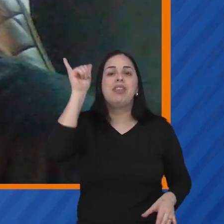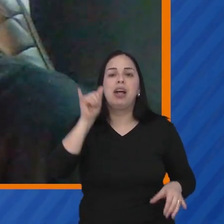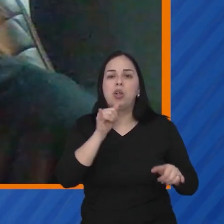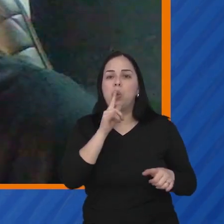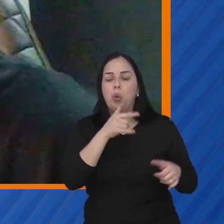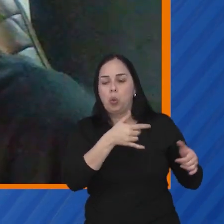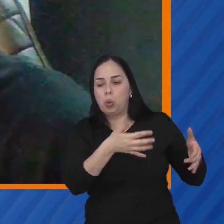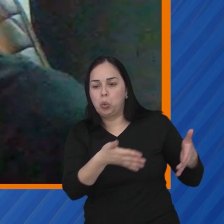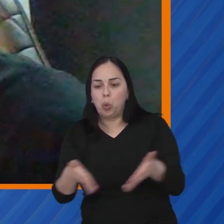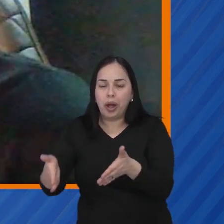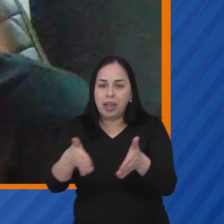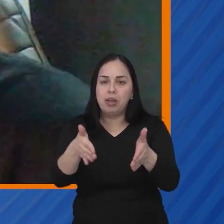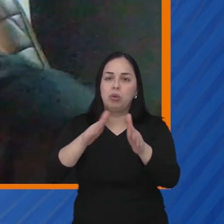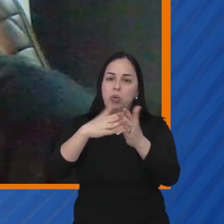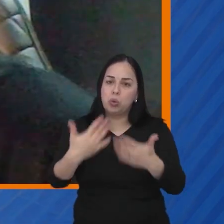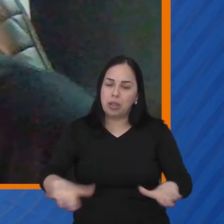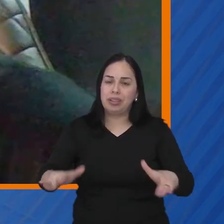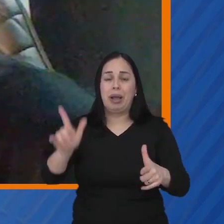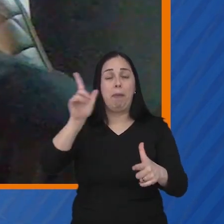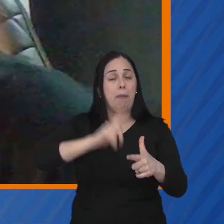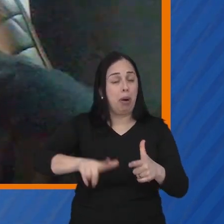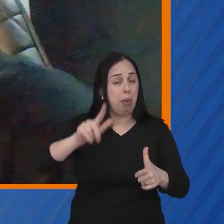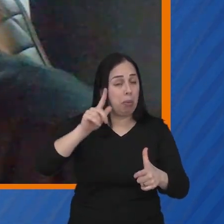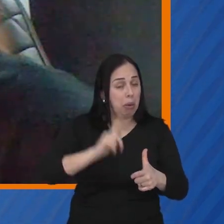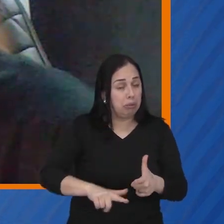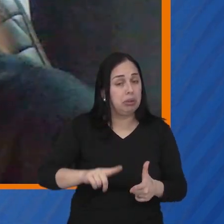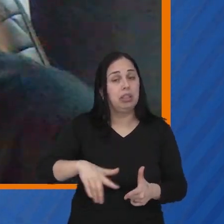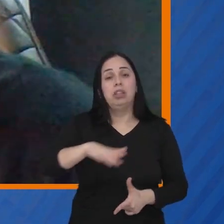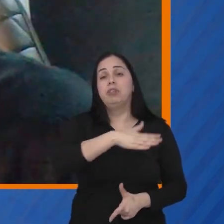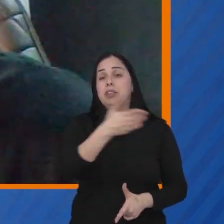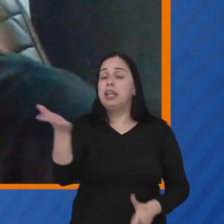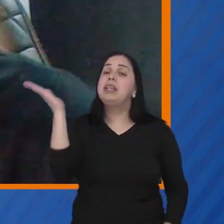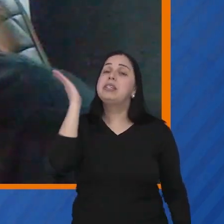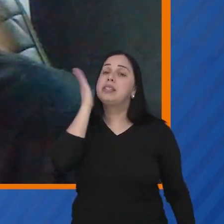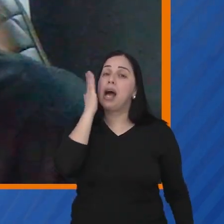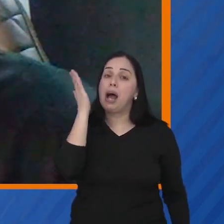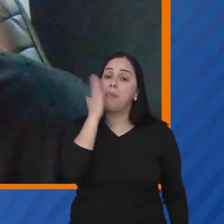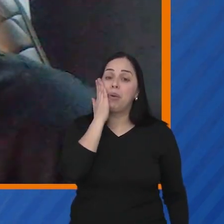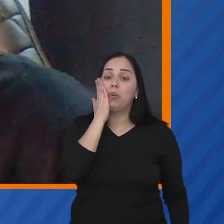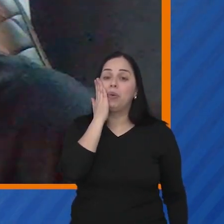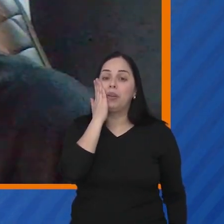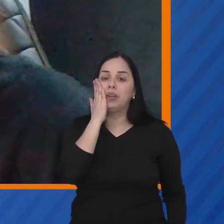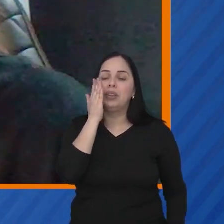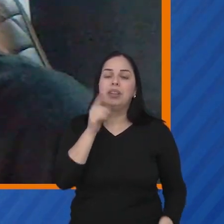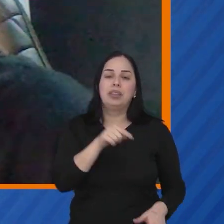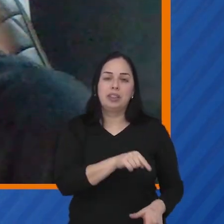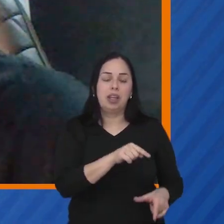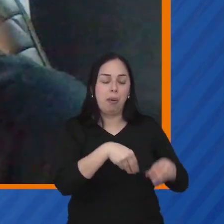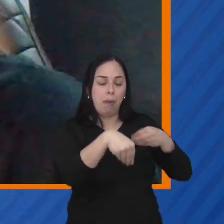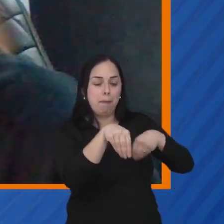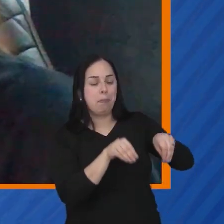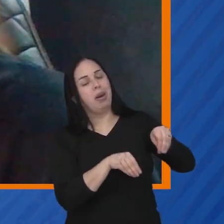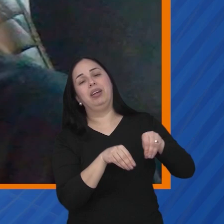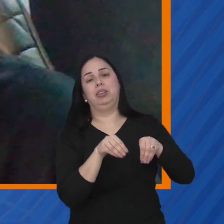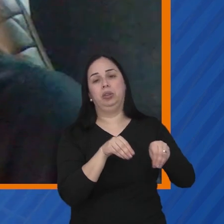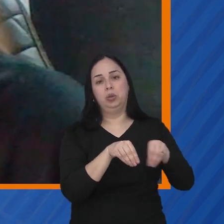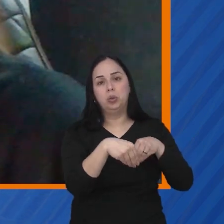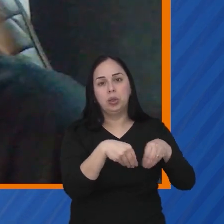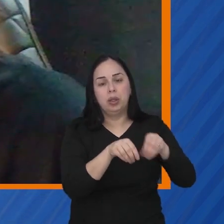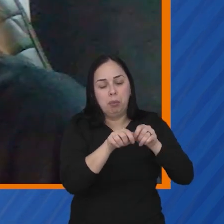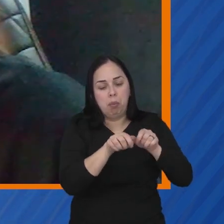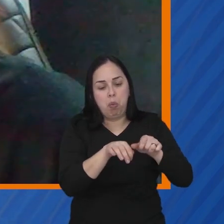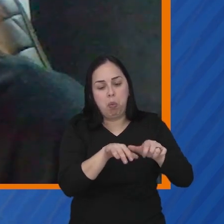rios, oceanos, que isso já está causando um problema que já é conhecido, que esses materiais plásticos